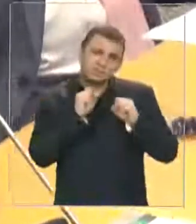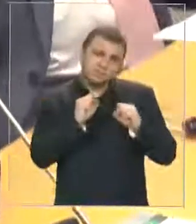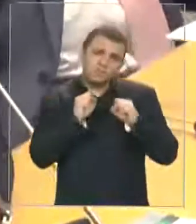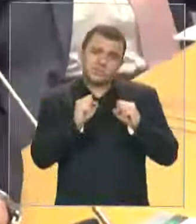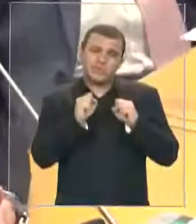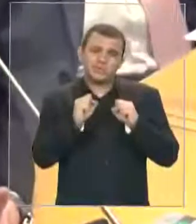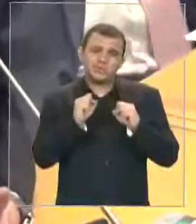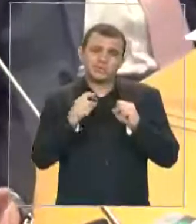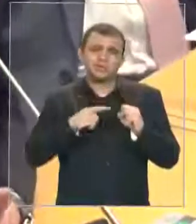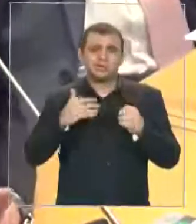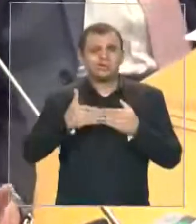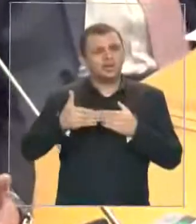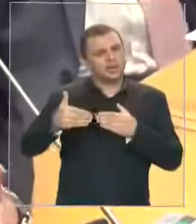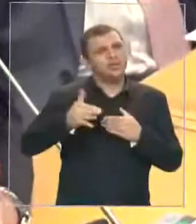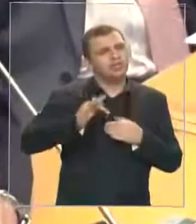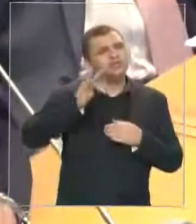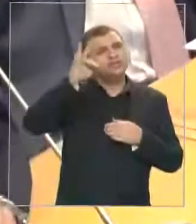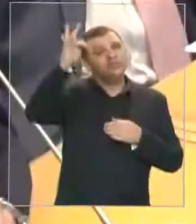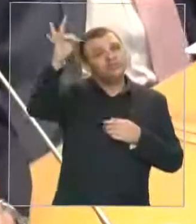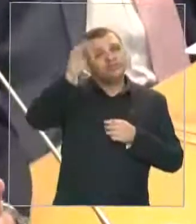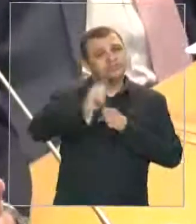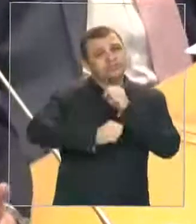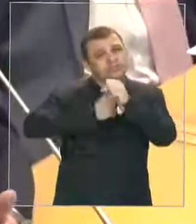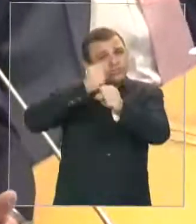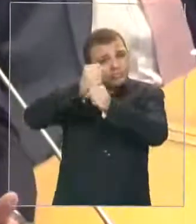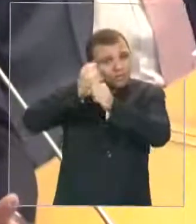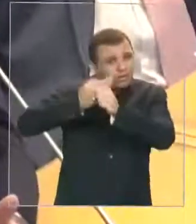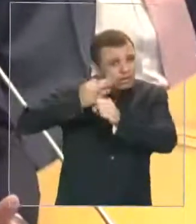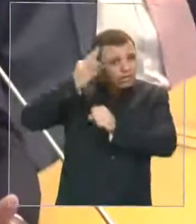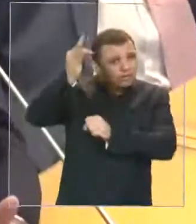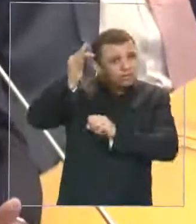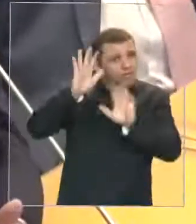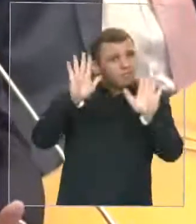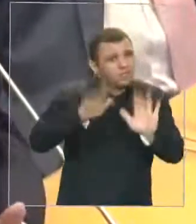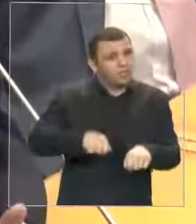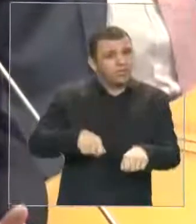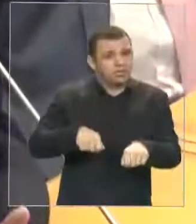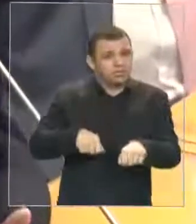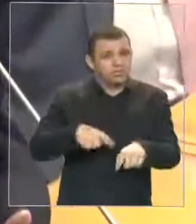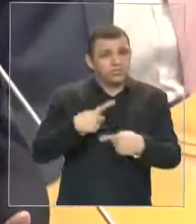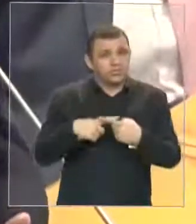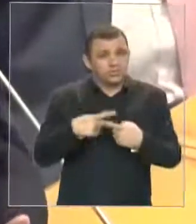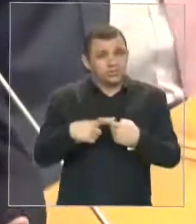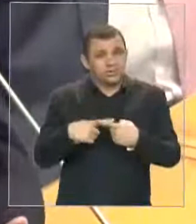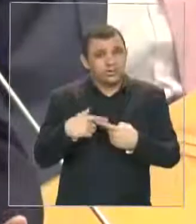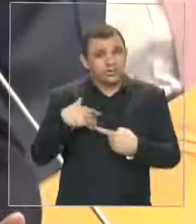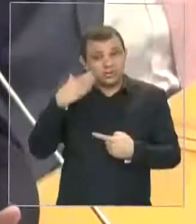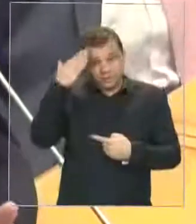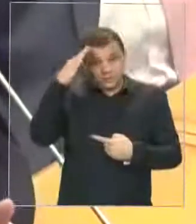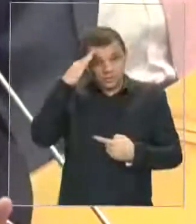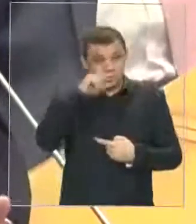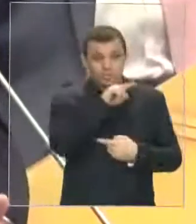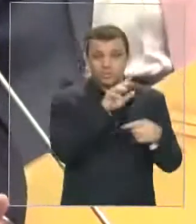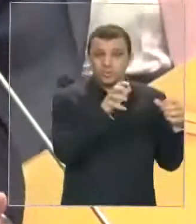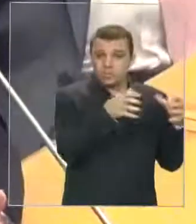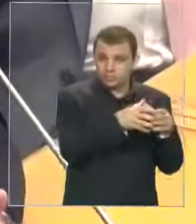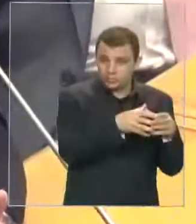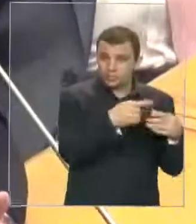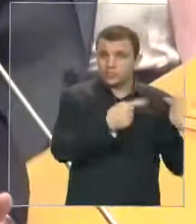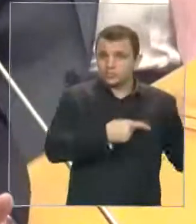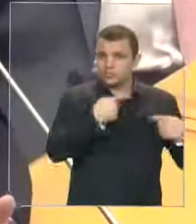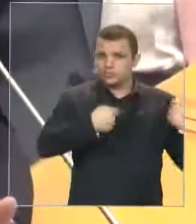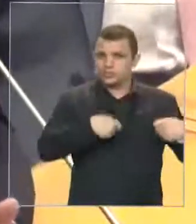implantado daqui a X anos, que eu me convenceu que o partido tem que exercer um papel